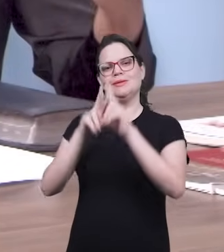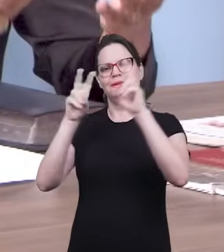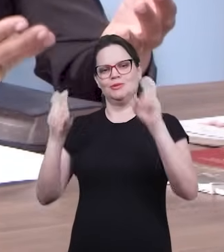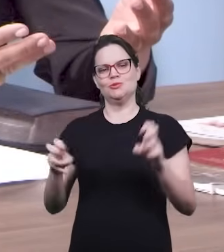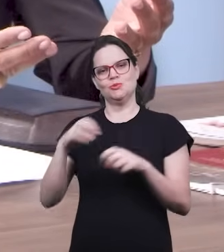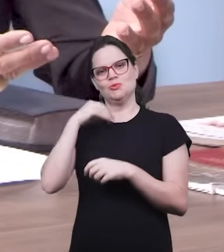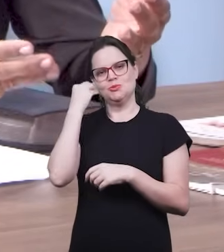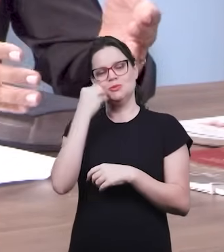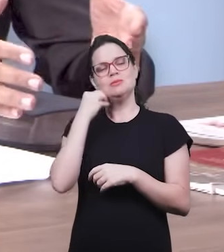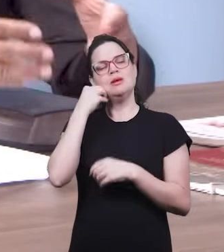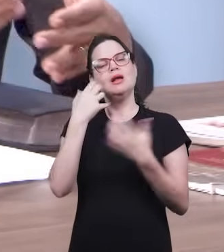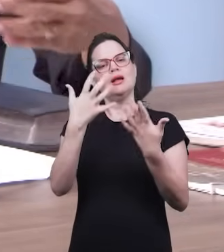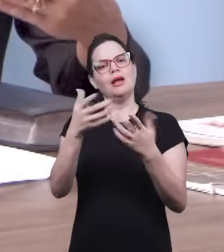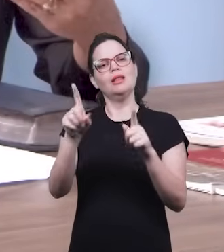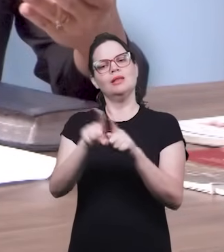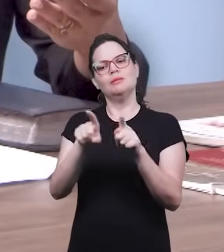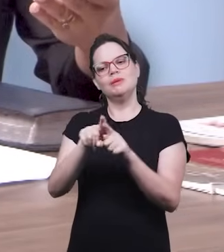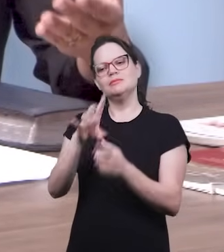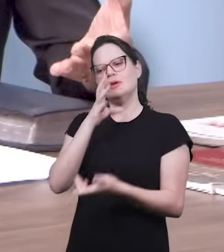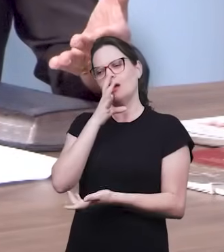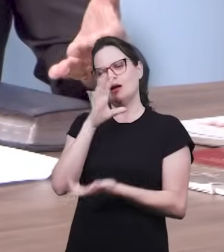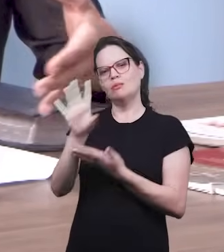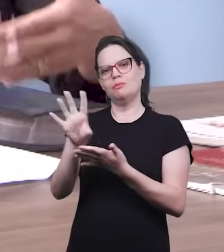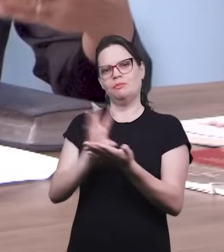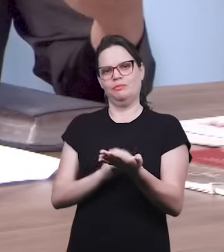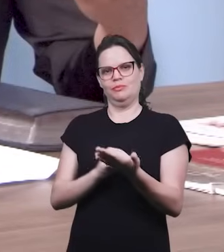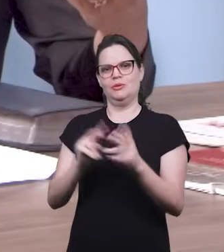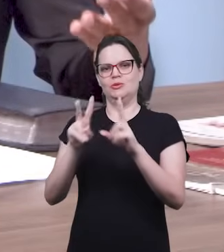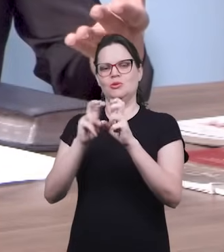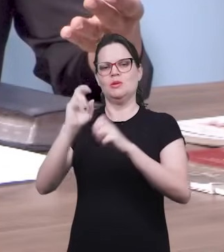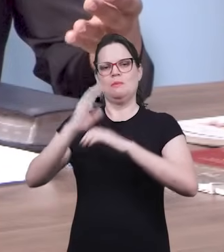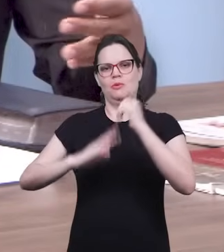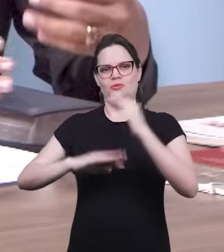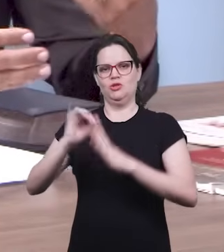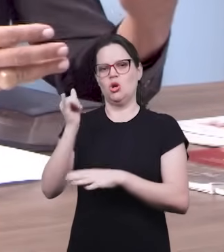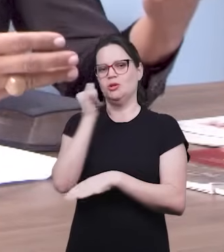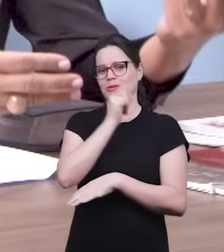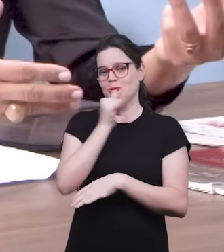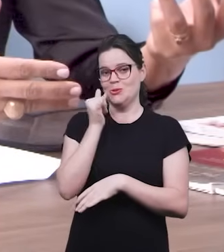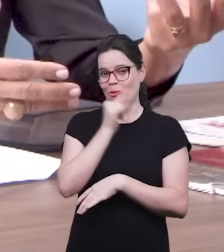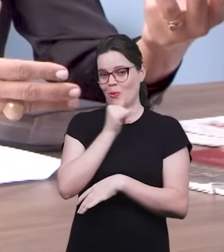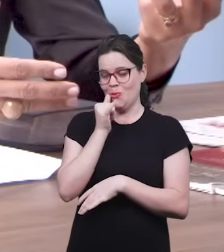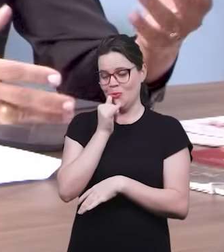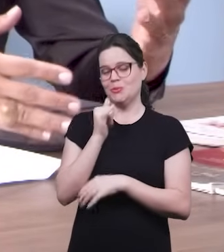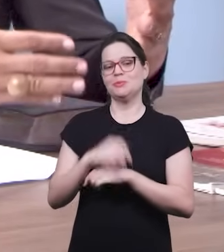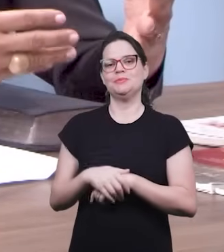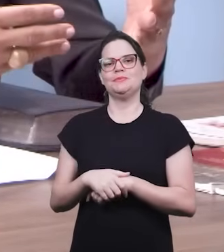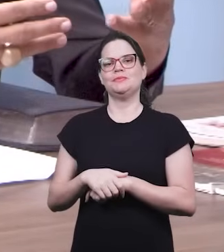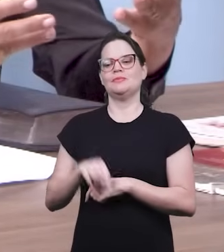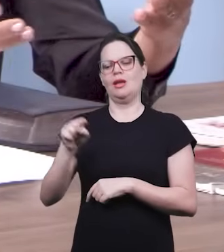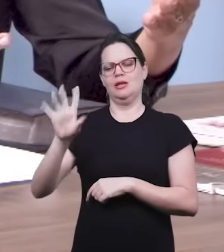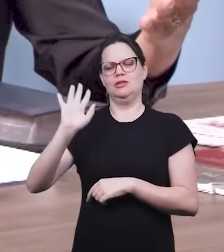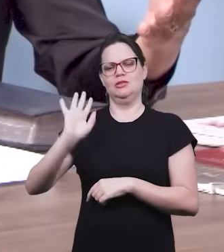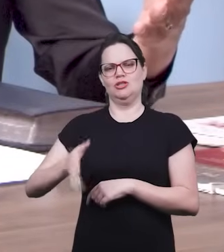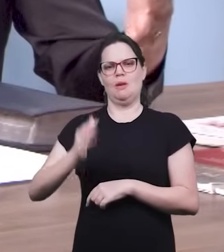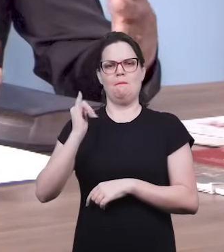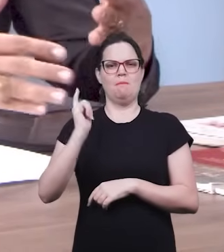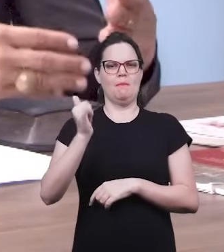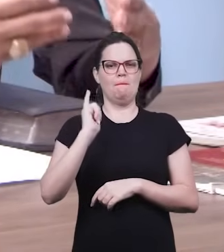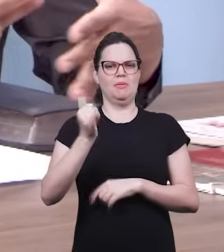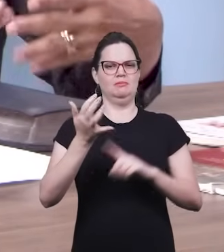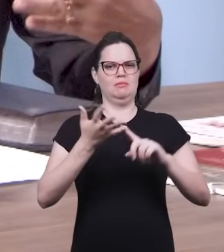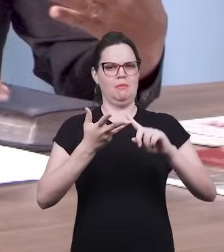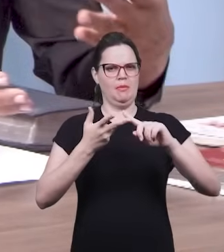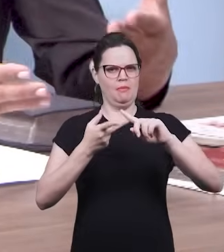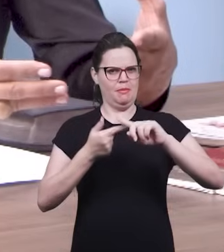aqui das suas experiências na profissão de odontólogo. O pastor aqui já mencionou uma série de elementos que